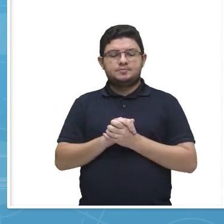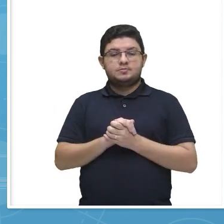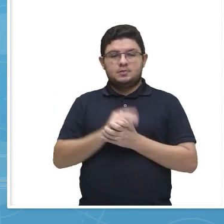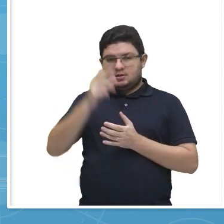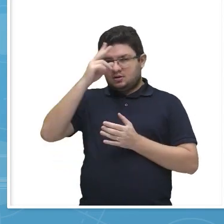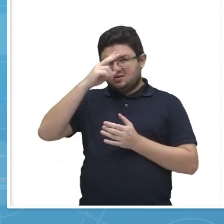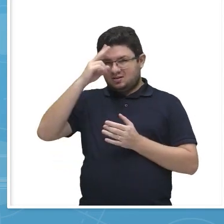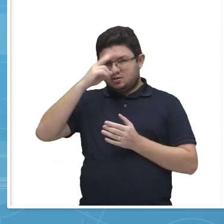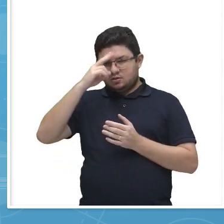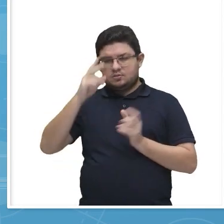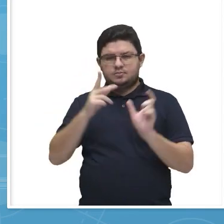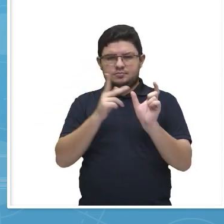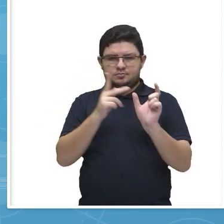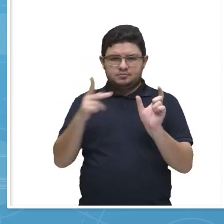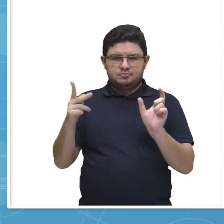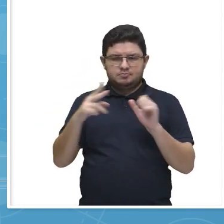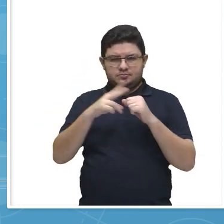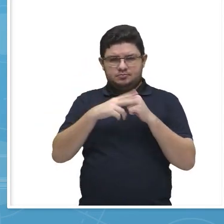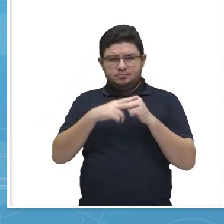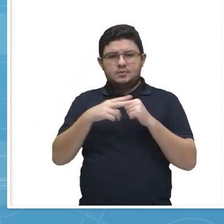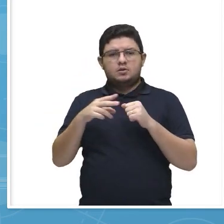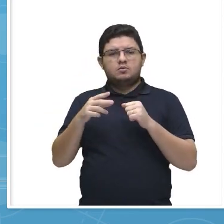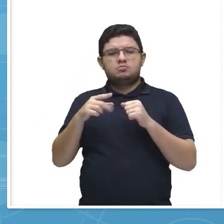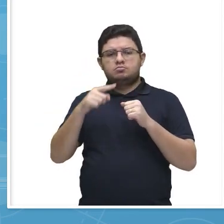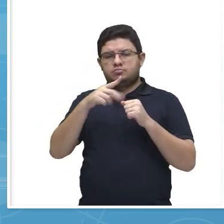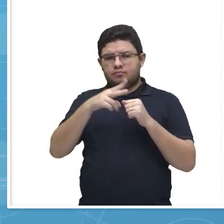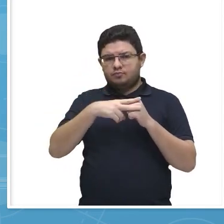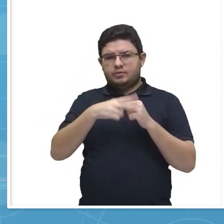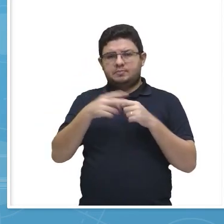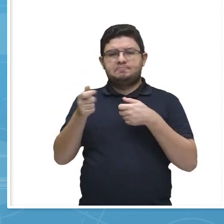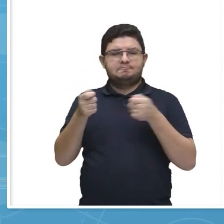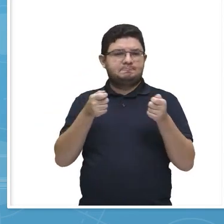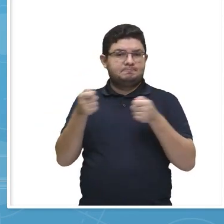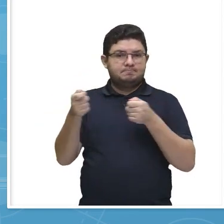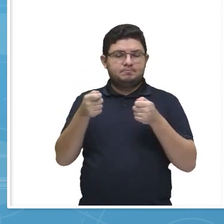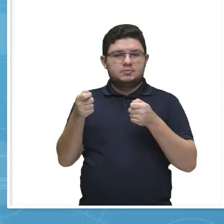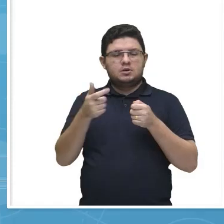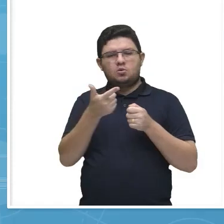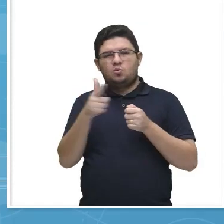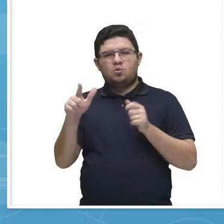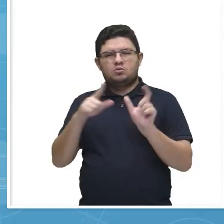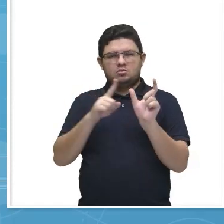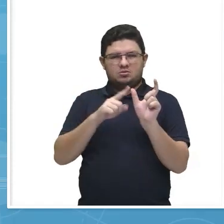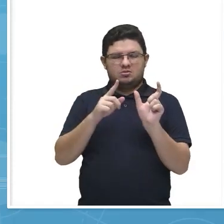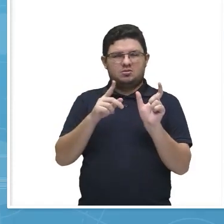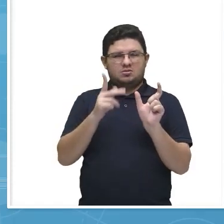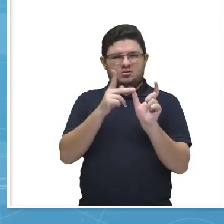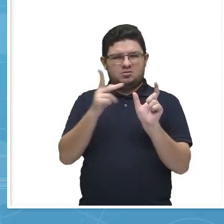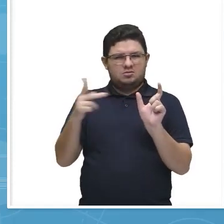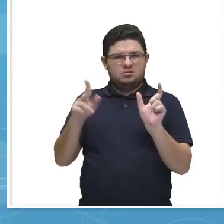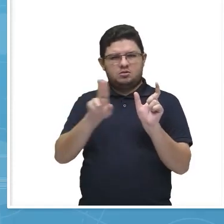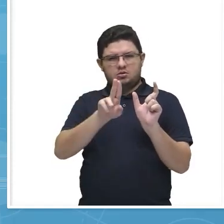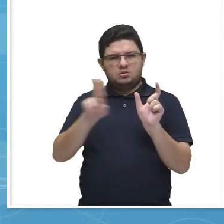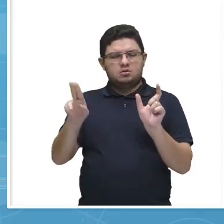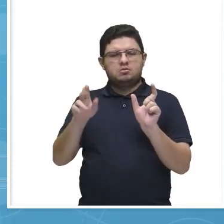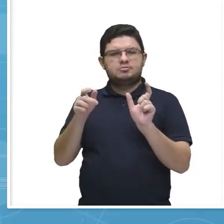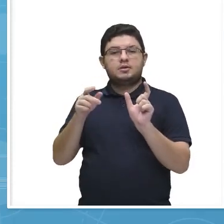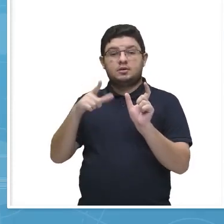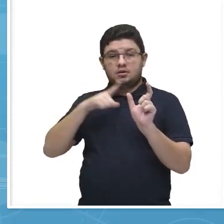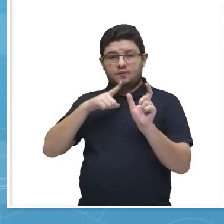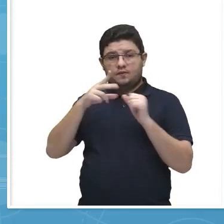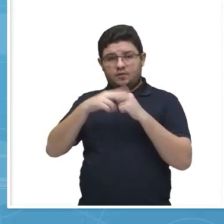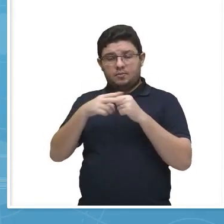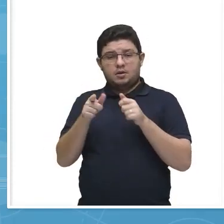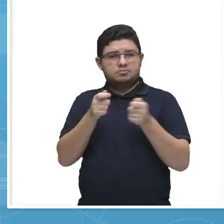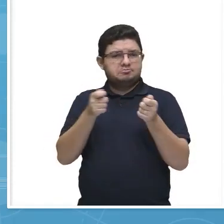expressar ação. Nos predicados nominais, nós vamos ter verbos que não expressam ação, mas sim estado. Aqui, o